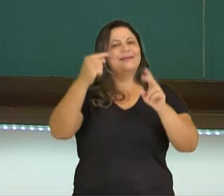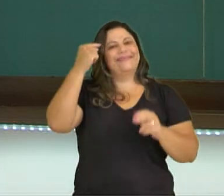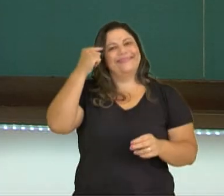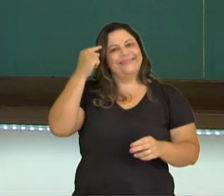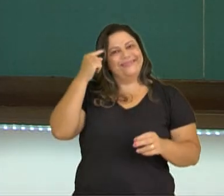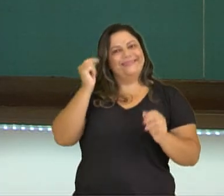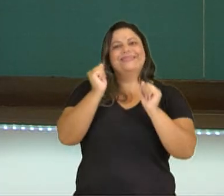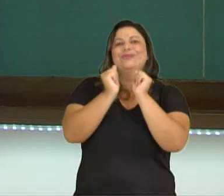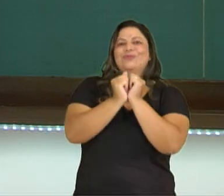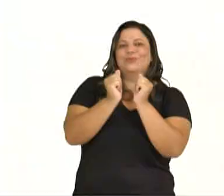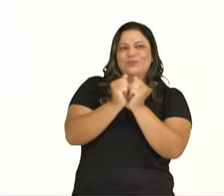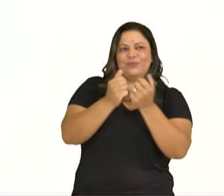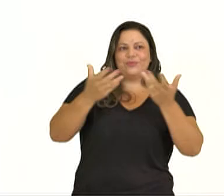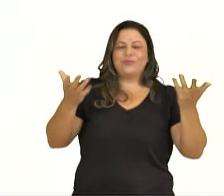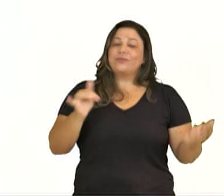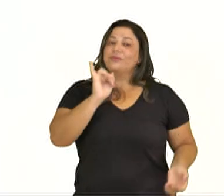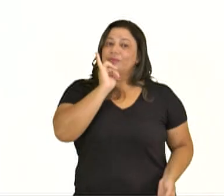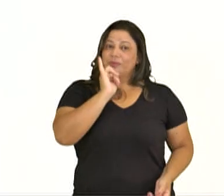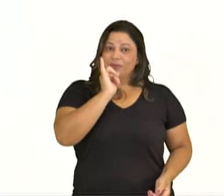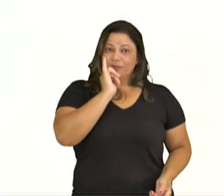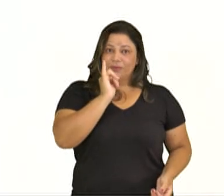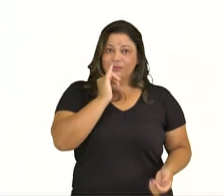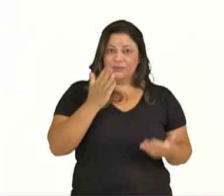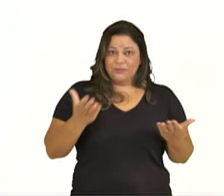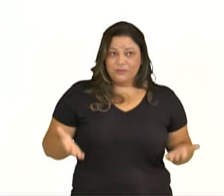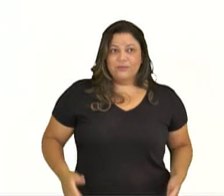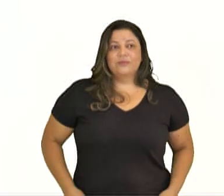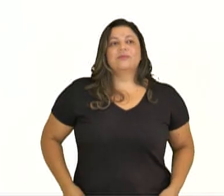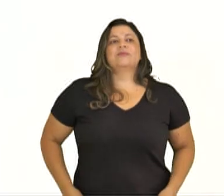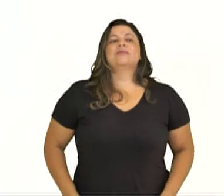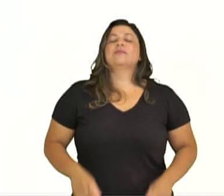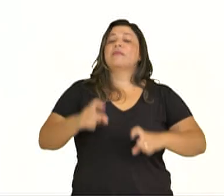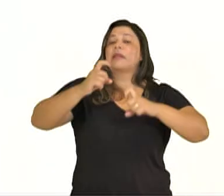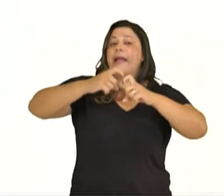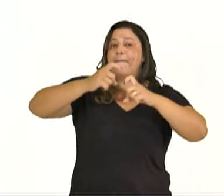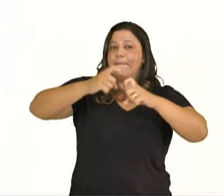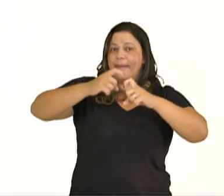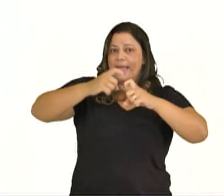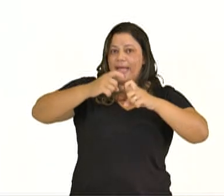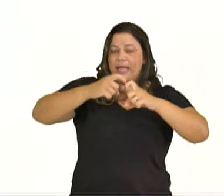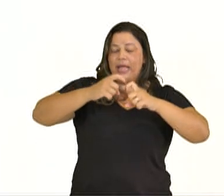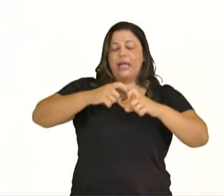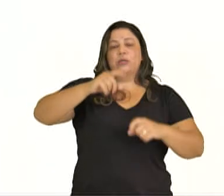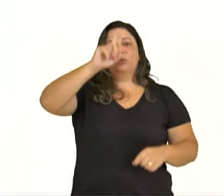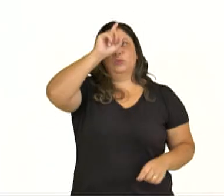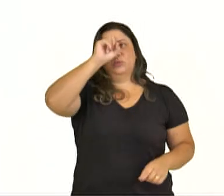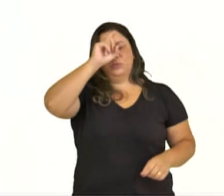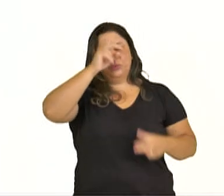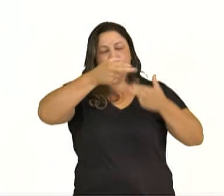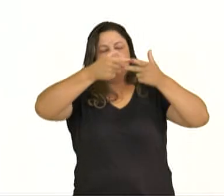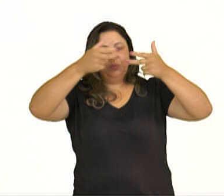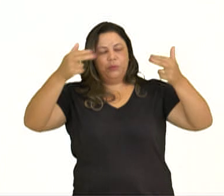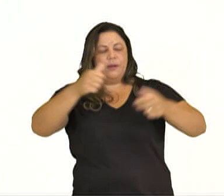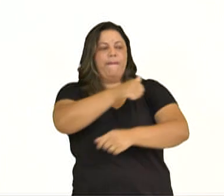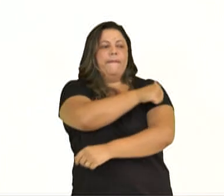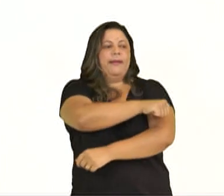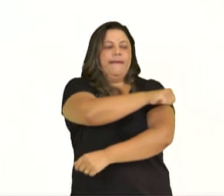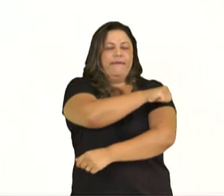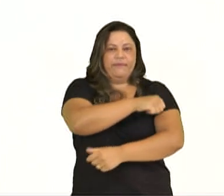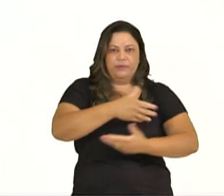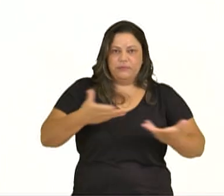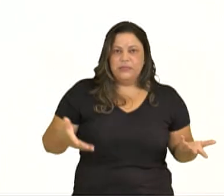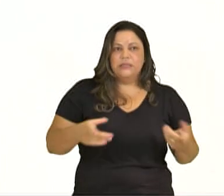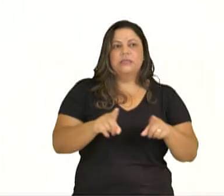juntos ali. Trouxe alguns exemplos para a gente trabalhar. Médicos e enfermeiros, cabeleireiros, são exemplos